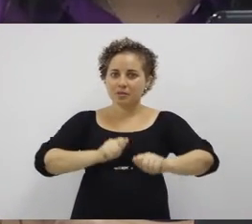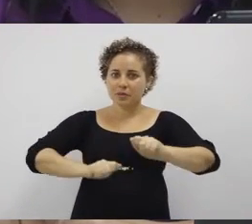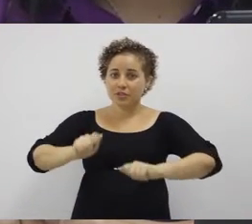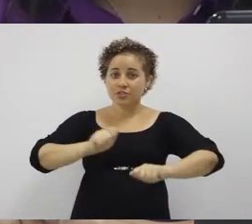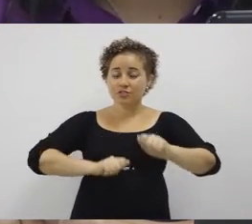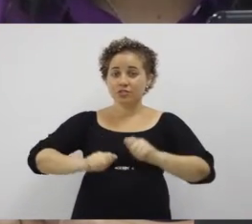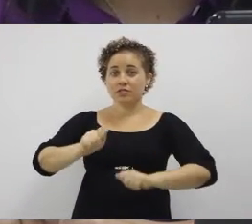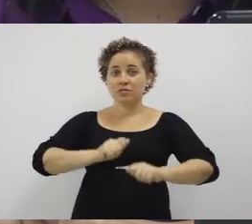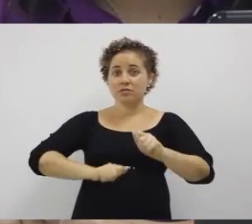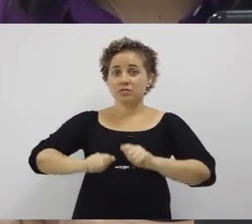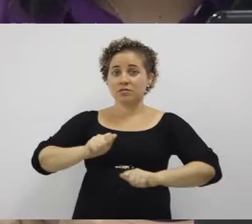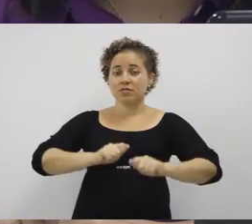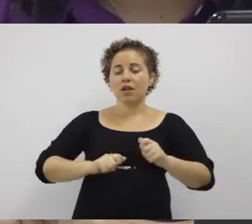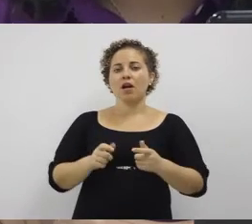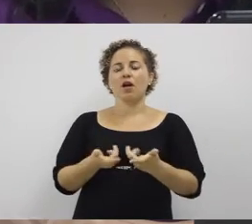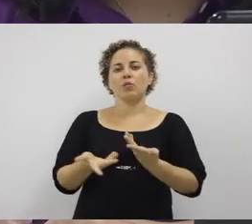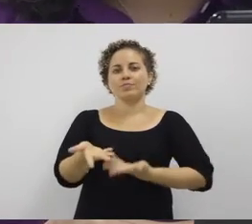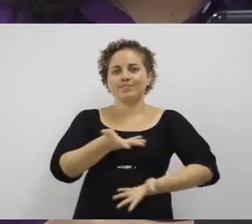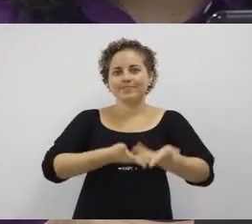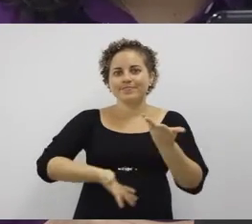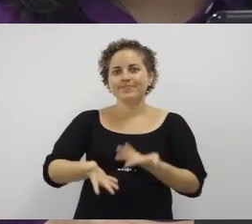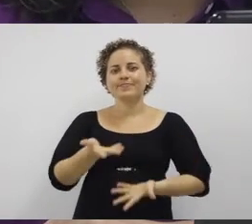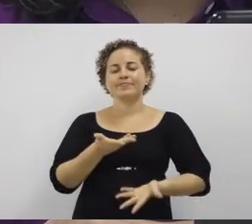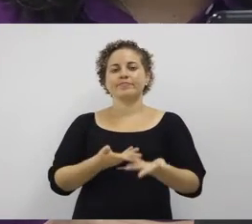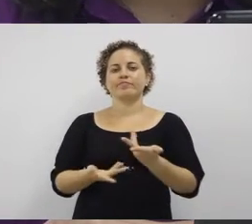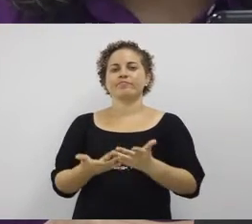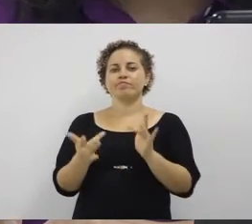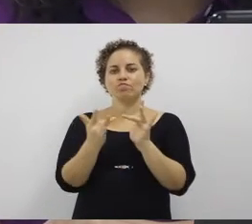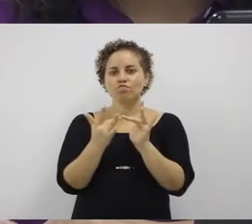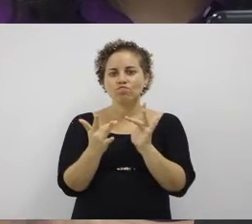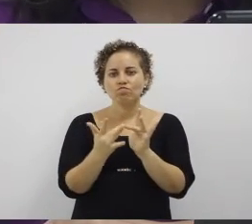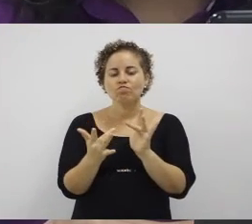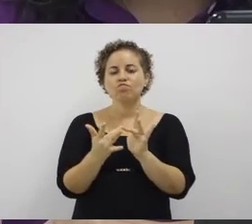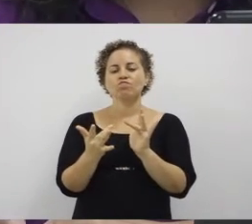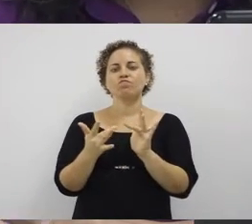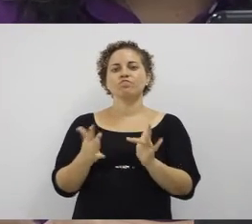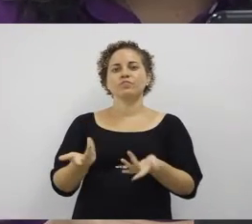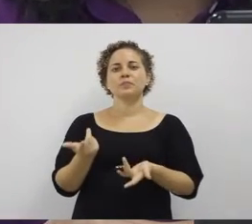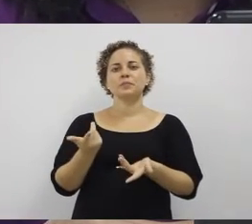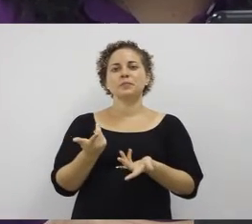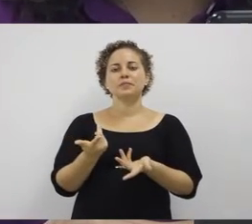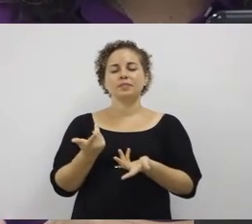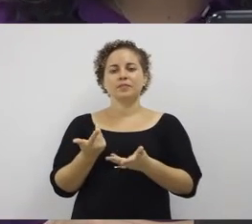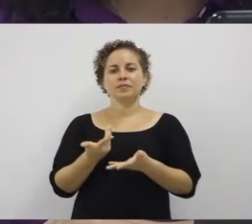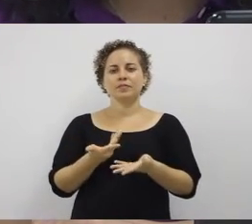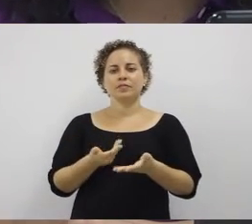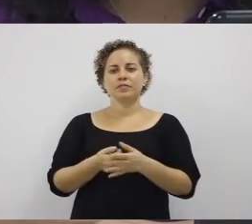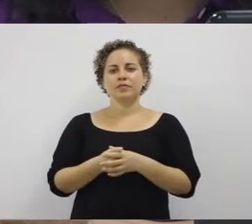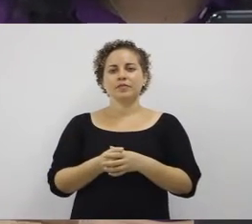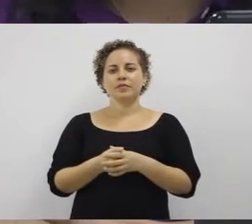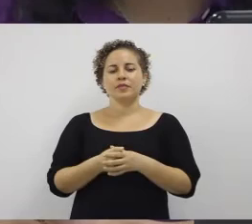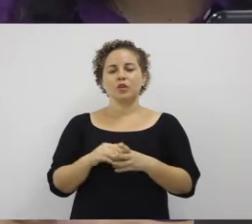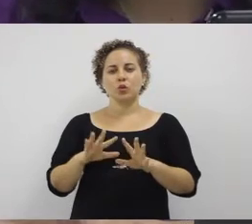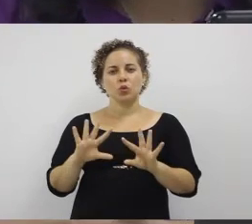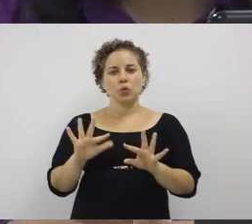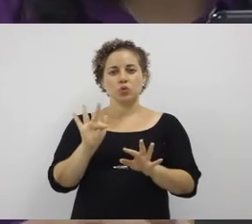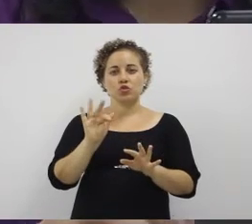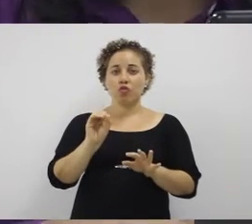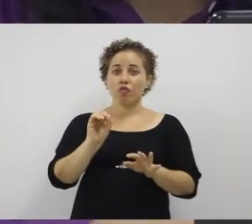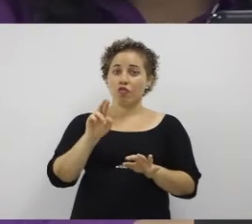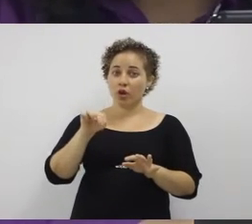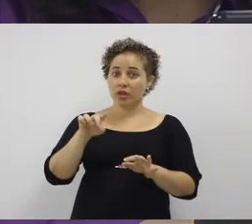duração. Essa é uma atividade muito importante porque envolve mesmo, aborda também relacionamento junto com esses